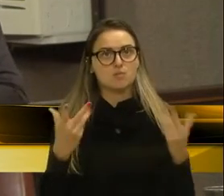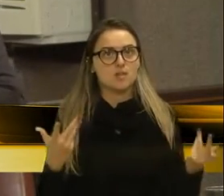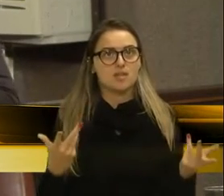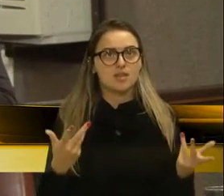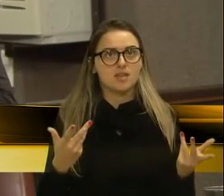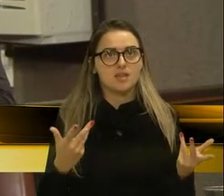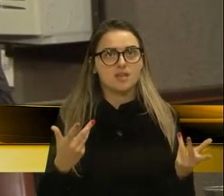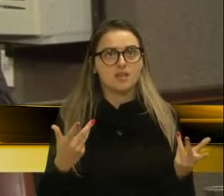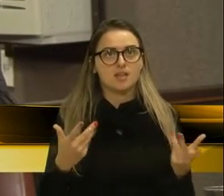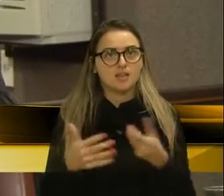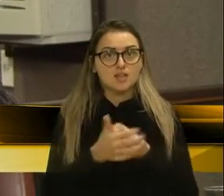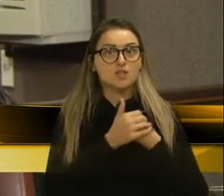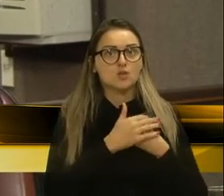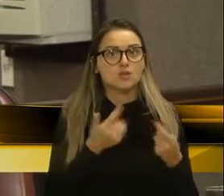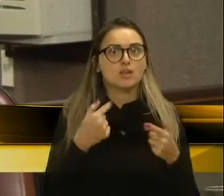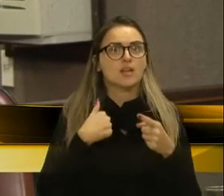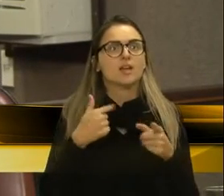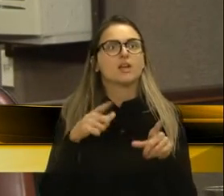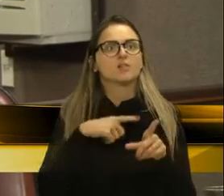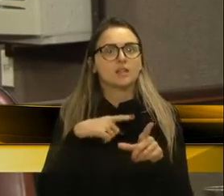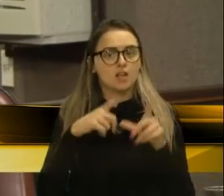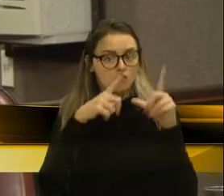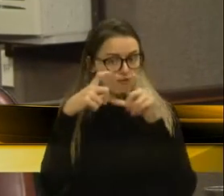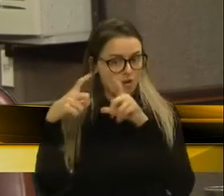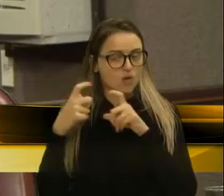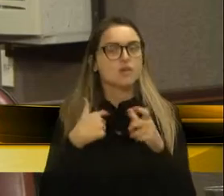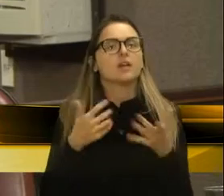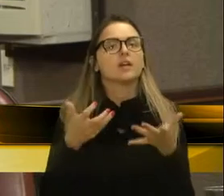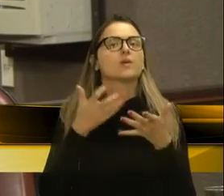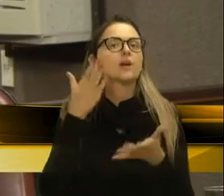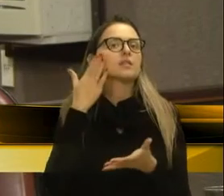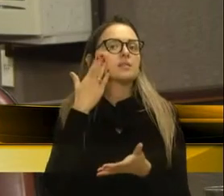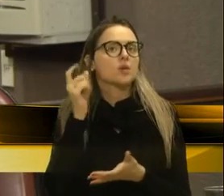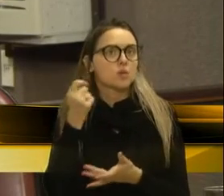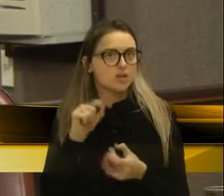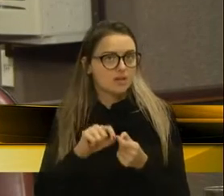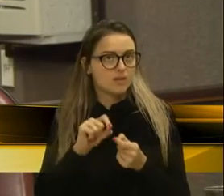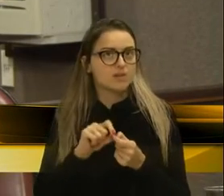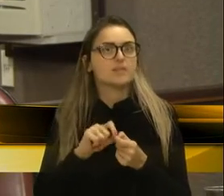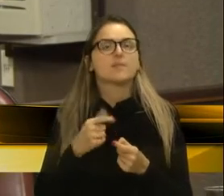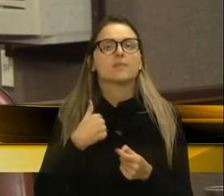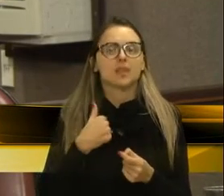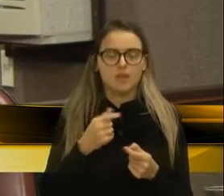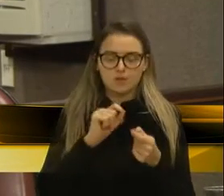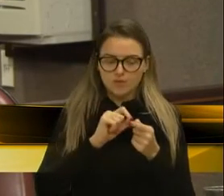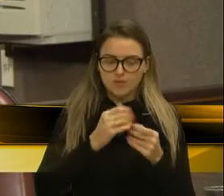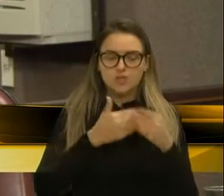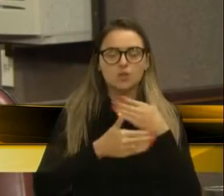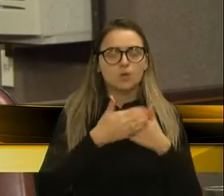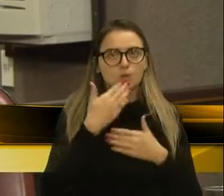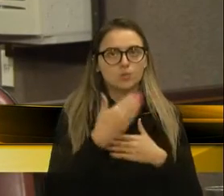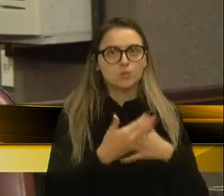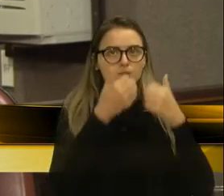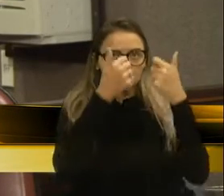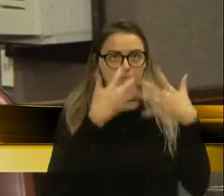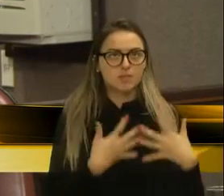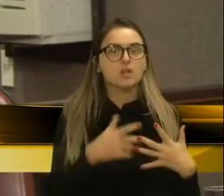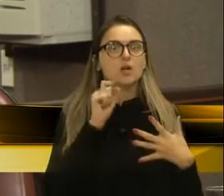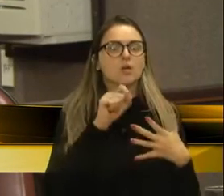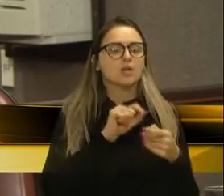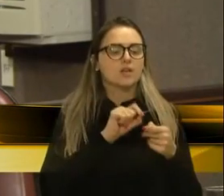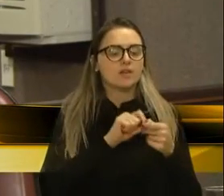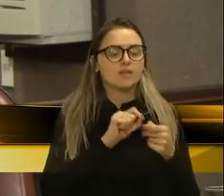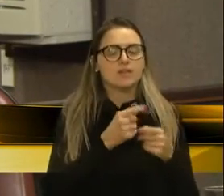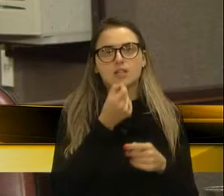botar para outro canto os medicamentos, que eu tenho fotos e eu quero saber o destino, vou fazer todo um pedido de informações para onde vão esses